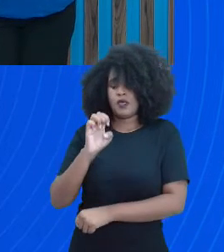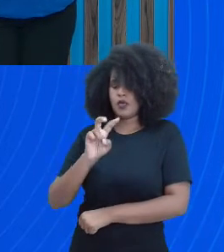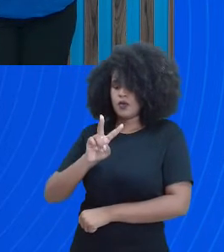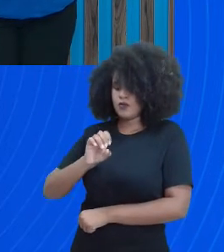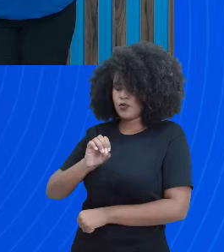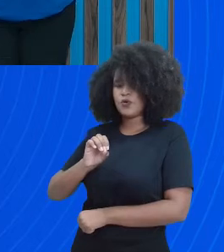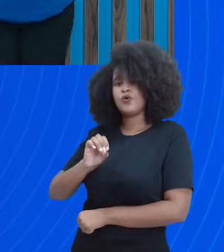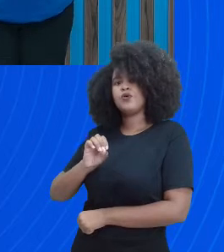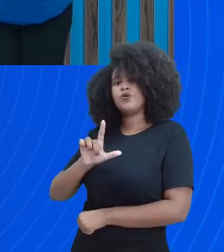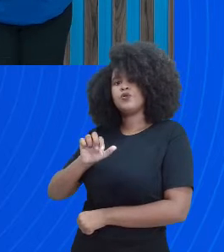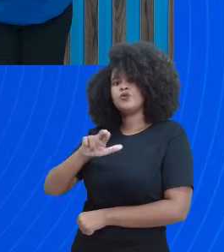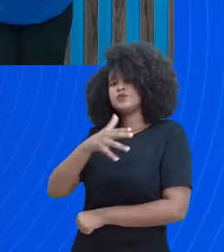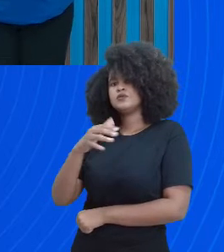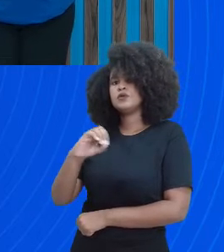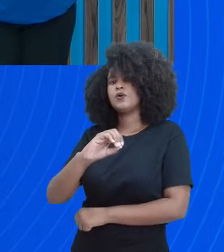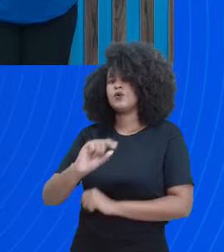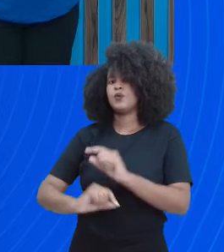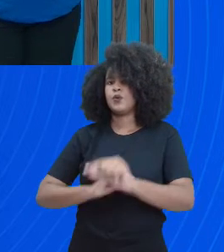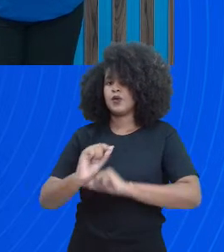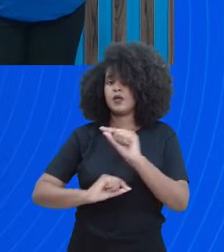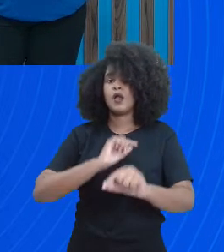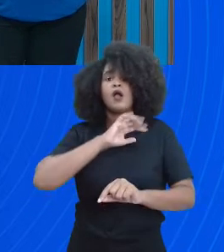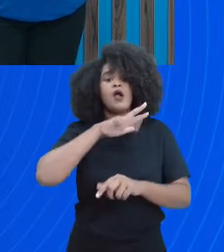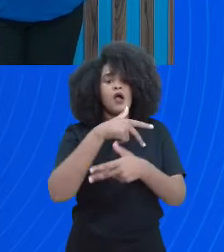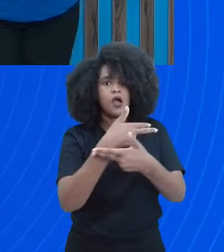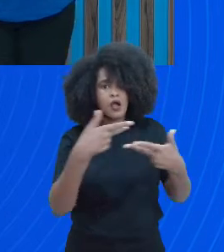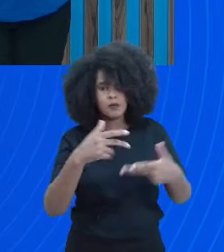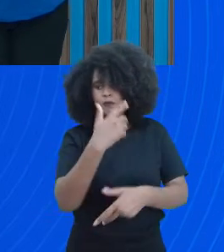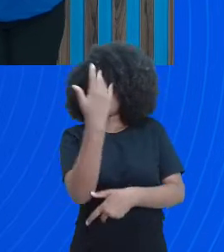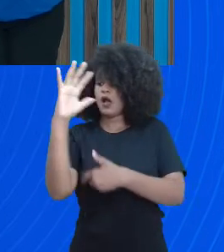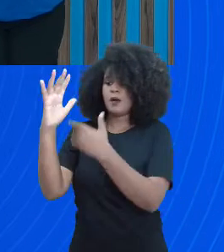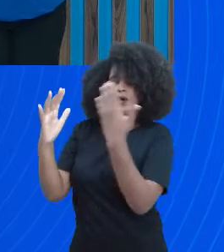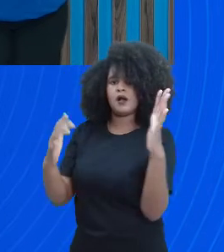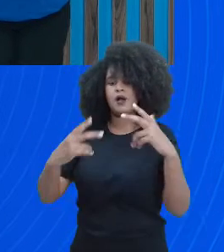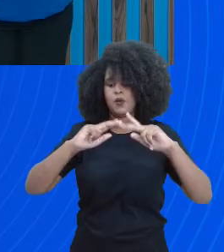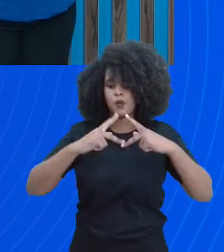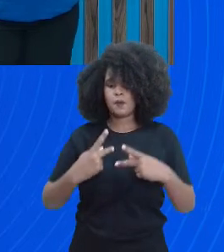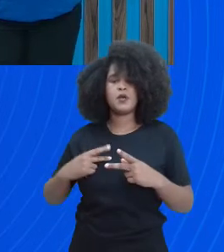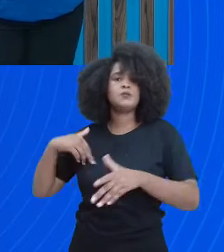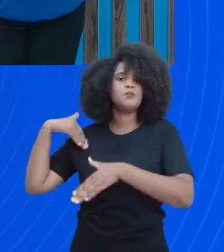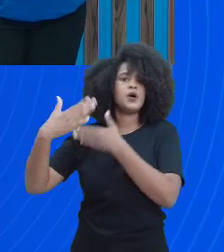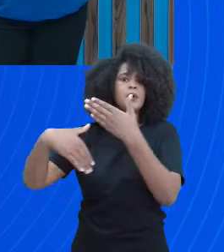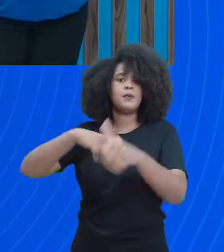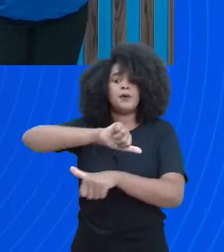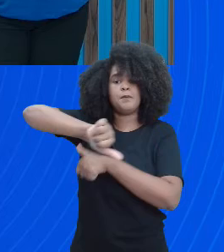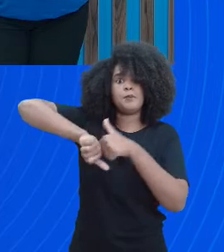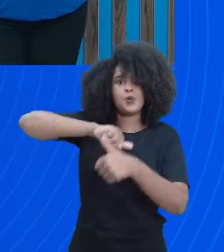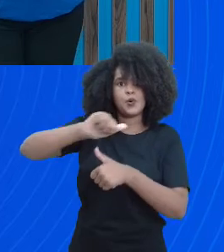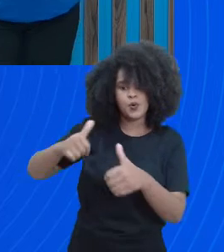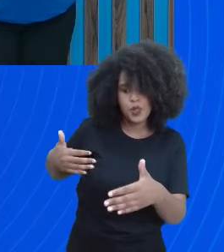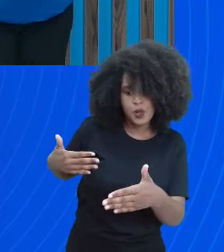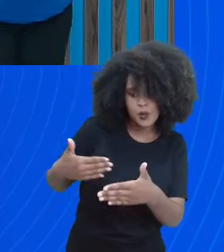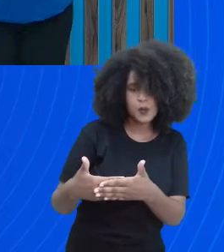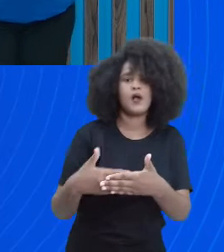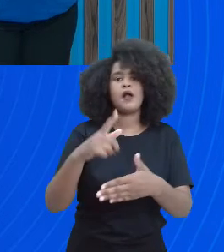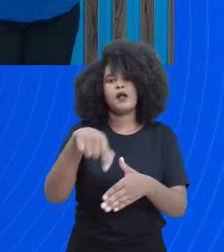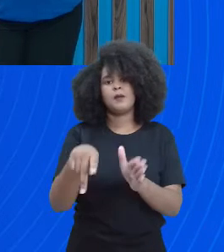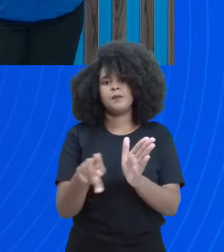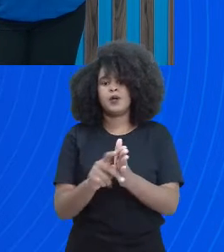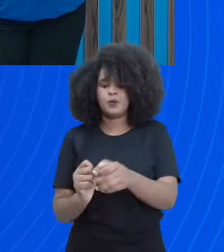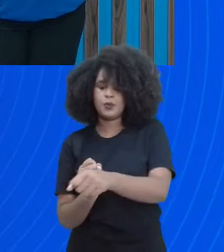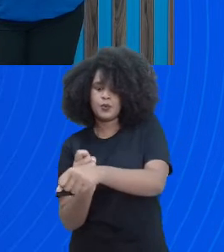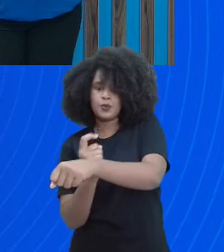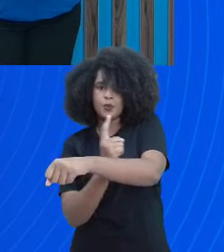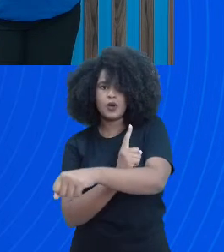é a transformação das espécies ao longo do tempo, tá certo? Então, essa ideia do transformismo